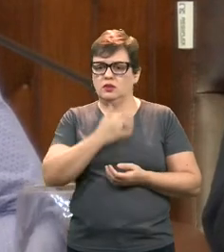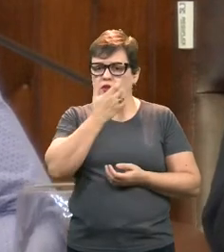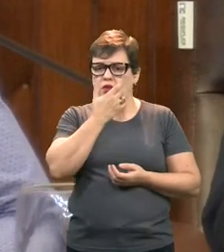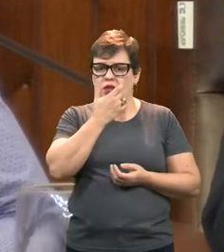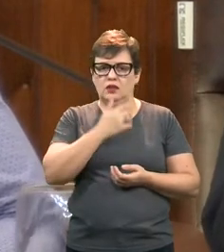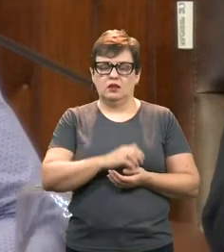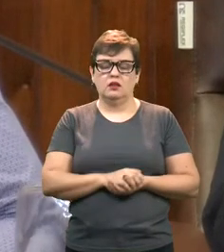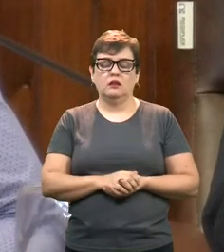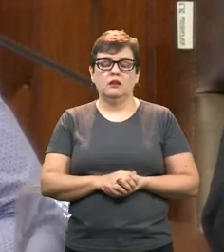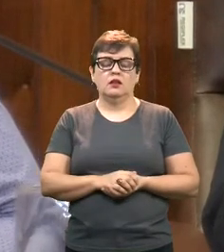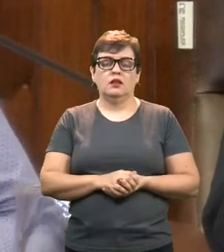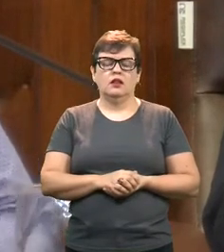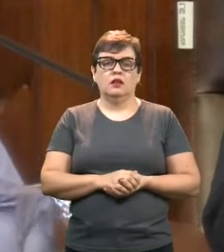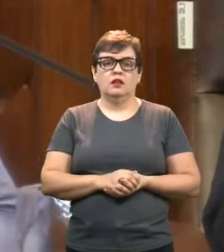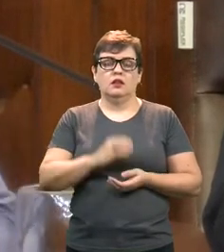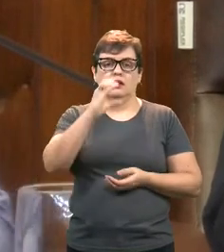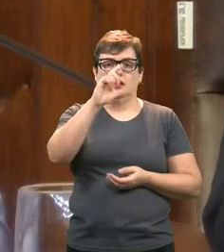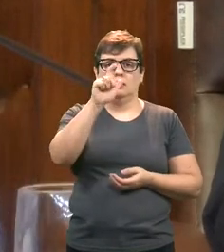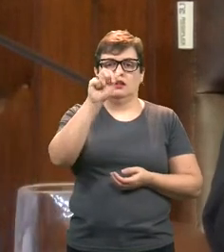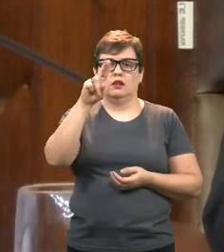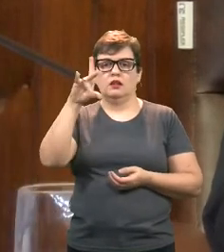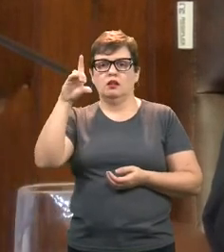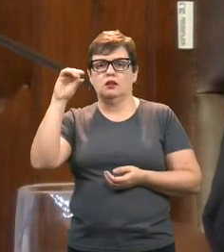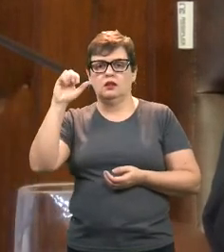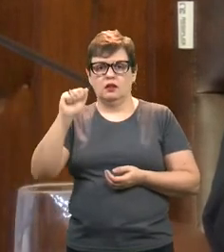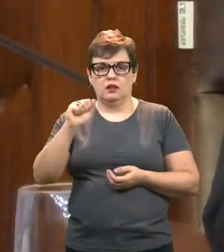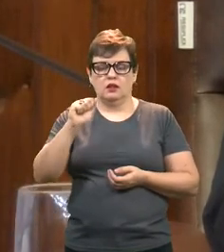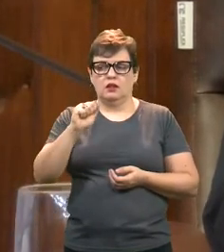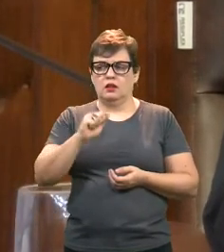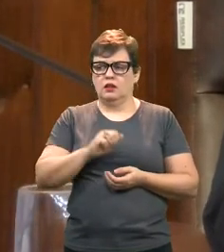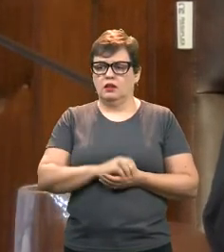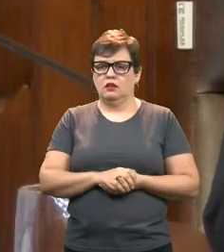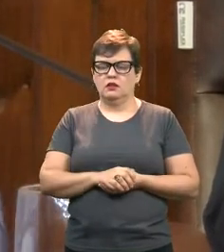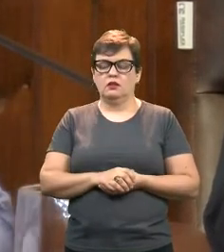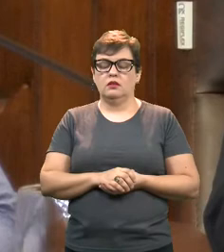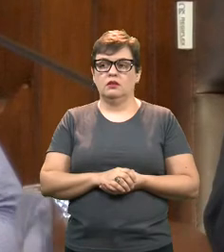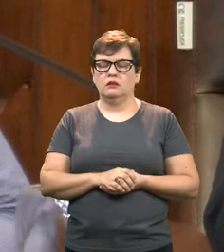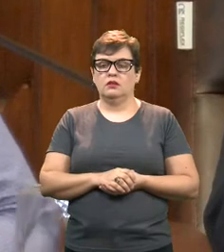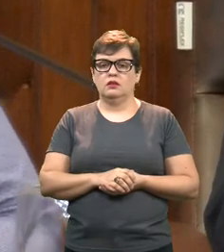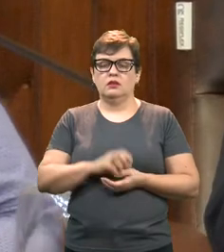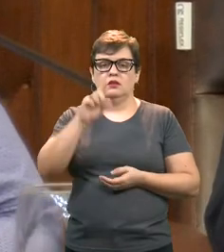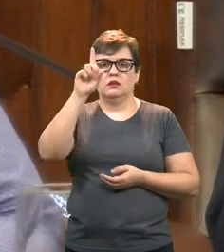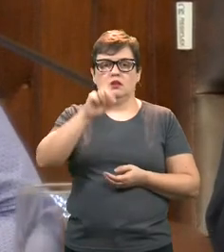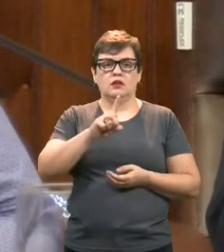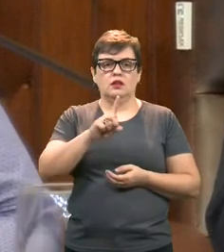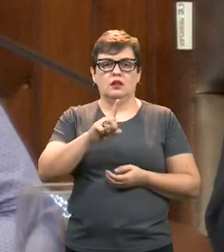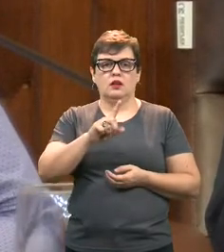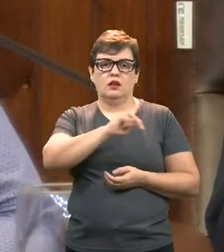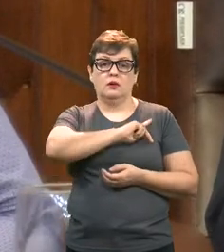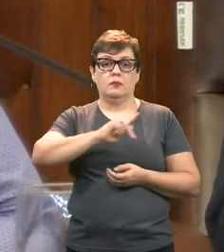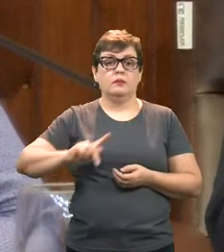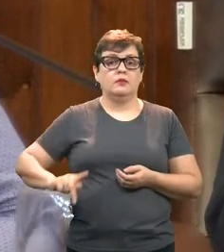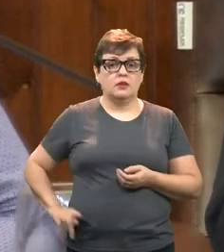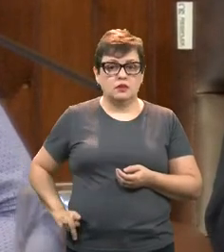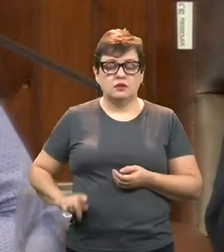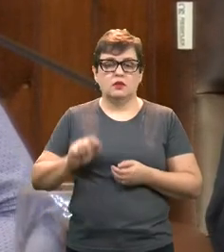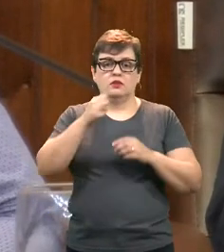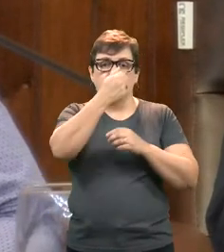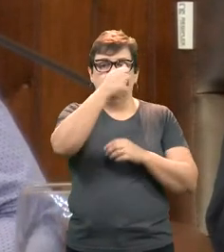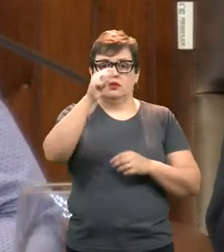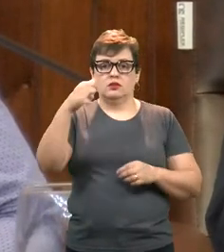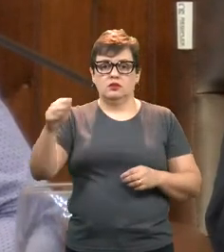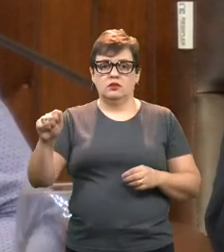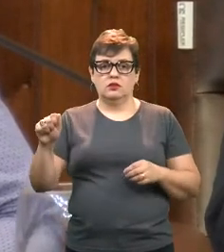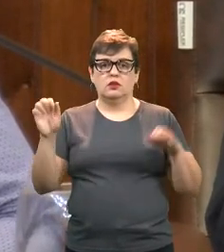audiência pública. Cláudia Marim Pereira Castelazzi, a vice-presidente, a presidente vitalícia da Associação